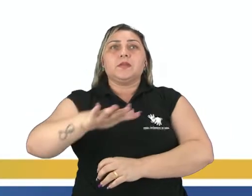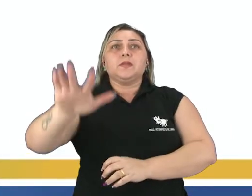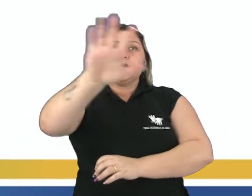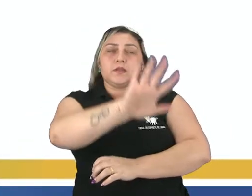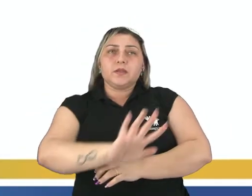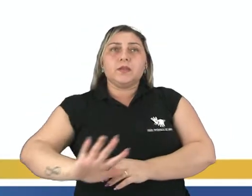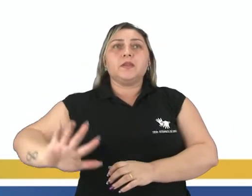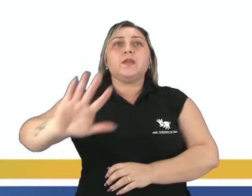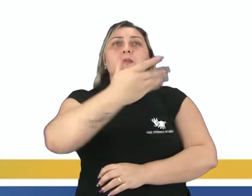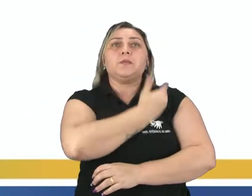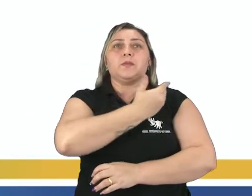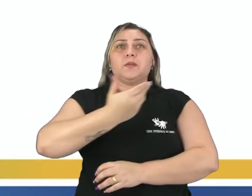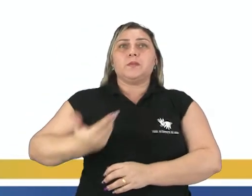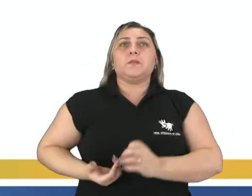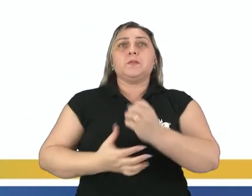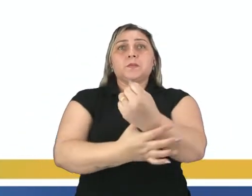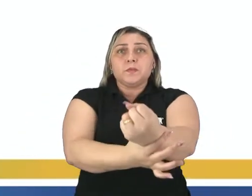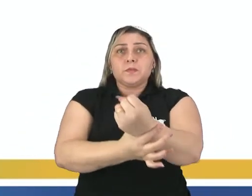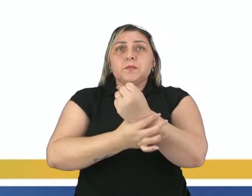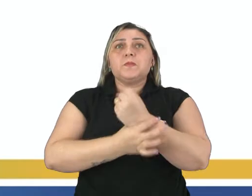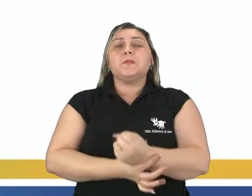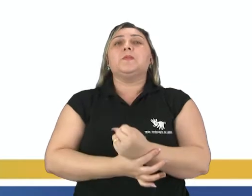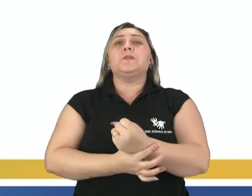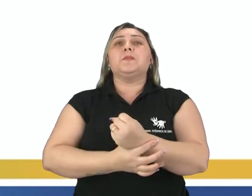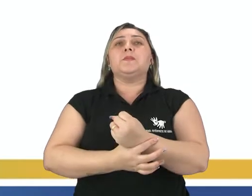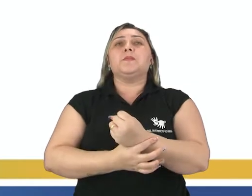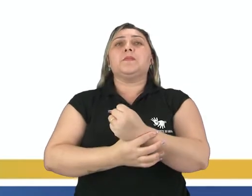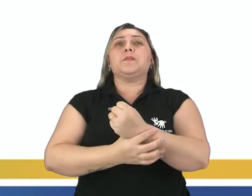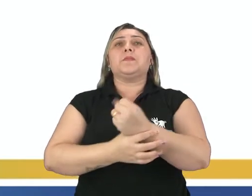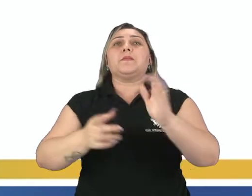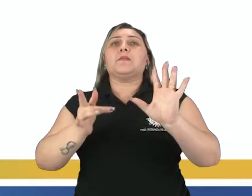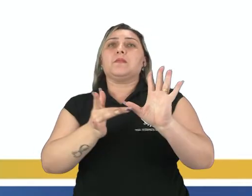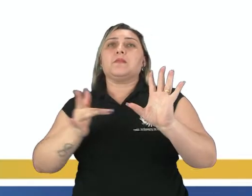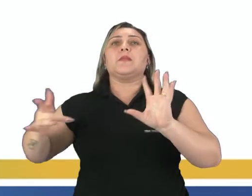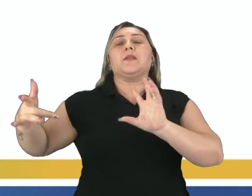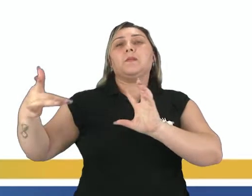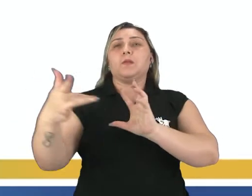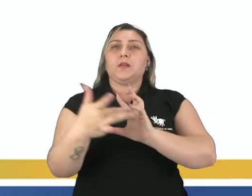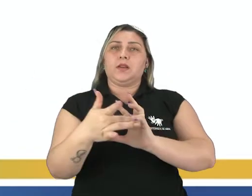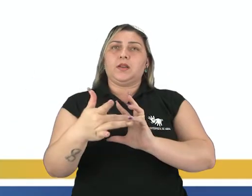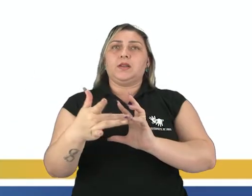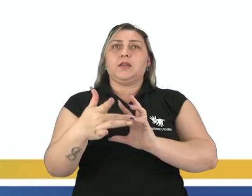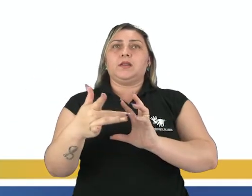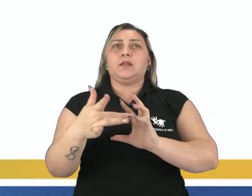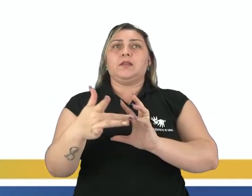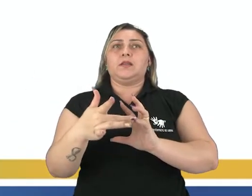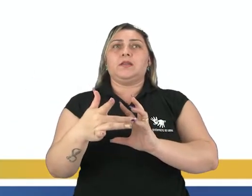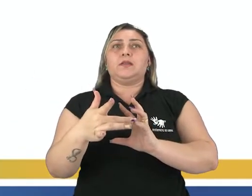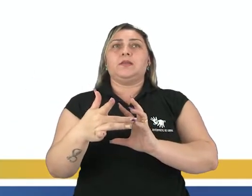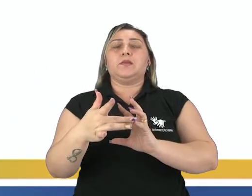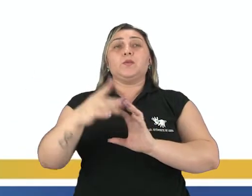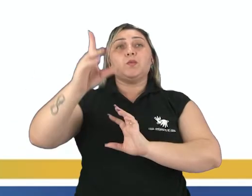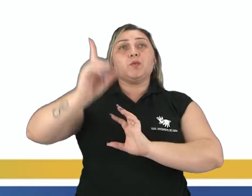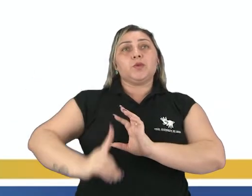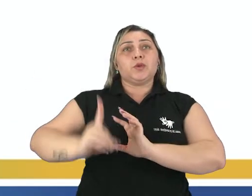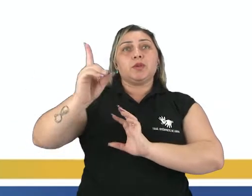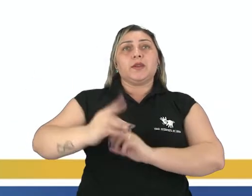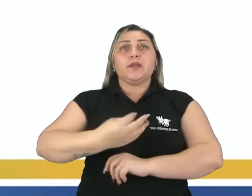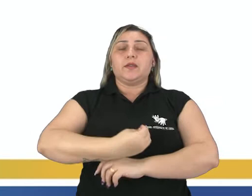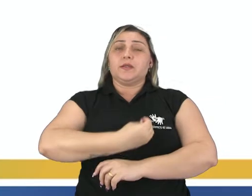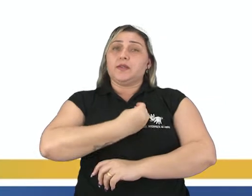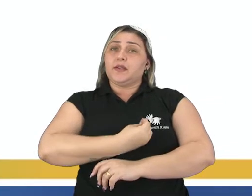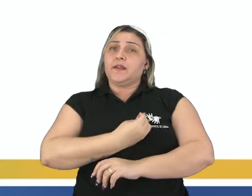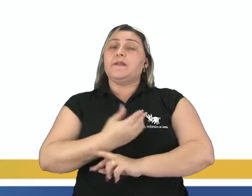da sociedade em geral e do poder público assegurar, com absoluta prioridade, a efetivação dos